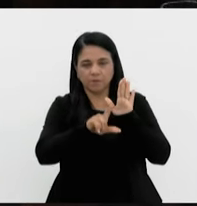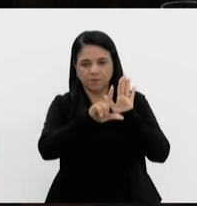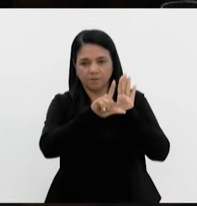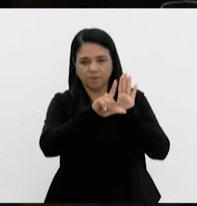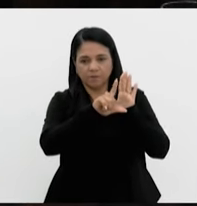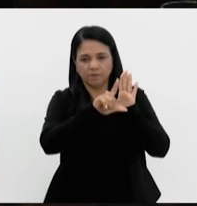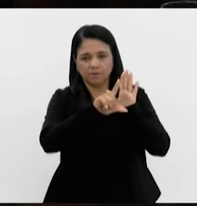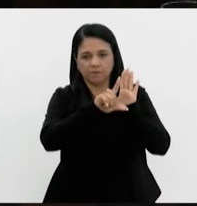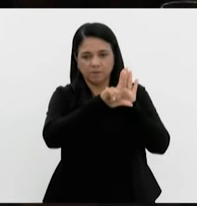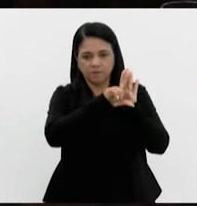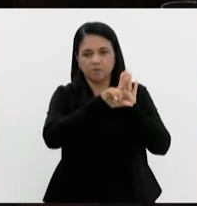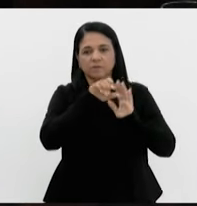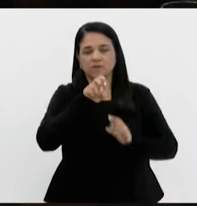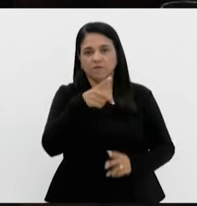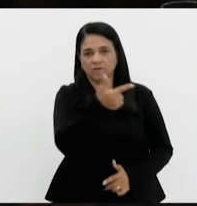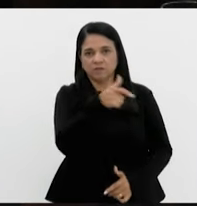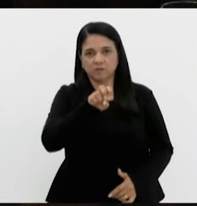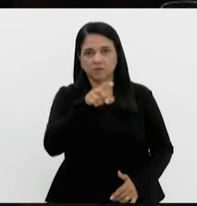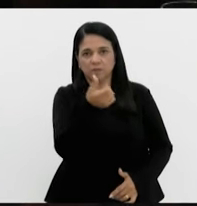projeto de lei